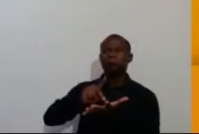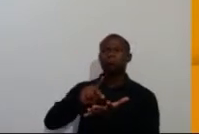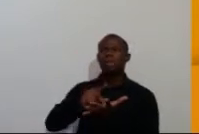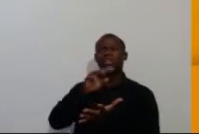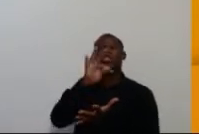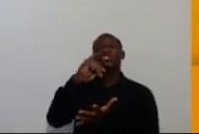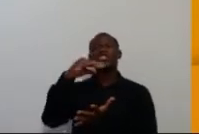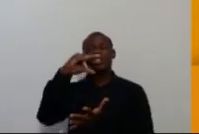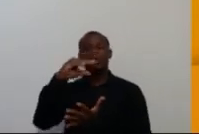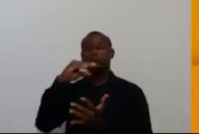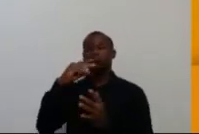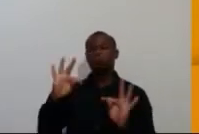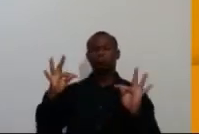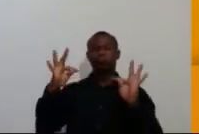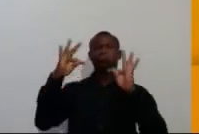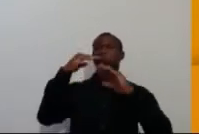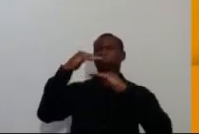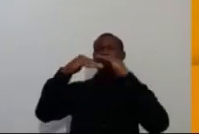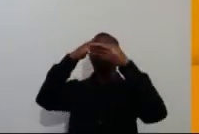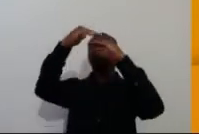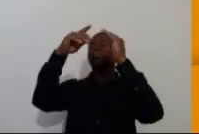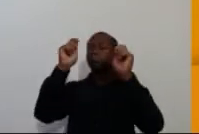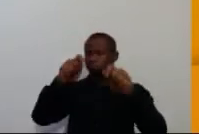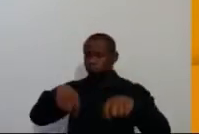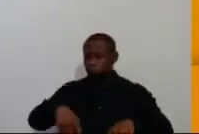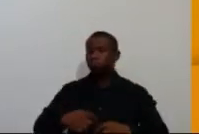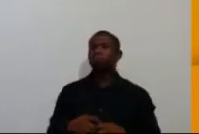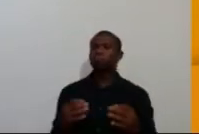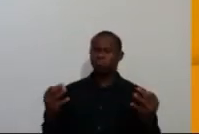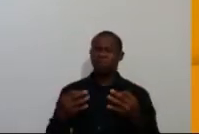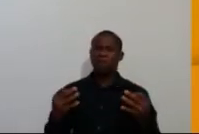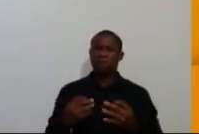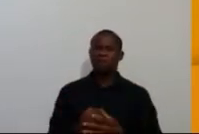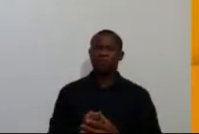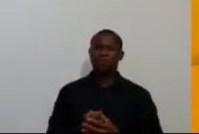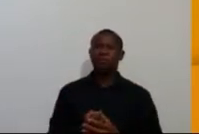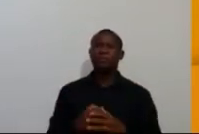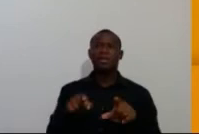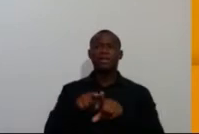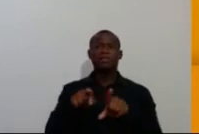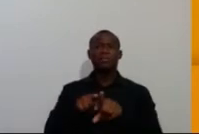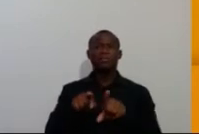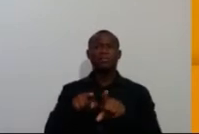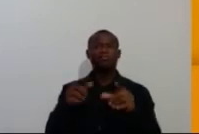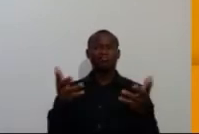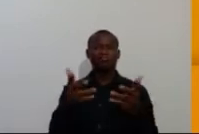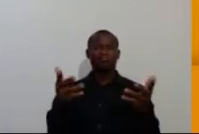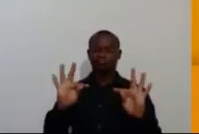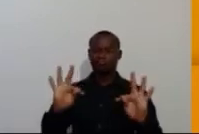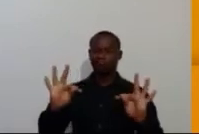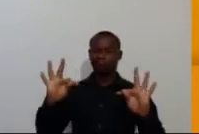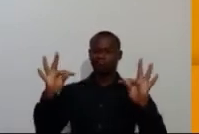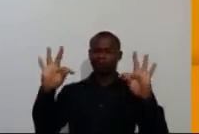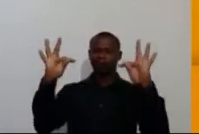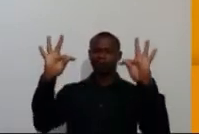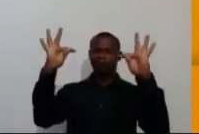isso, Deise? Perfeito, perfeito. Anônimo, agora mais do que nunca, a tecnologia está entrelaçada na